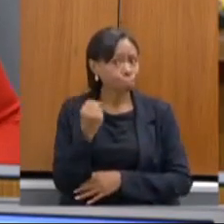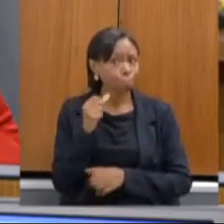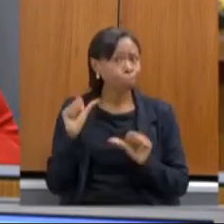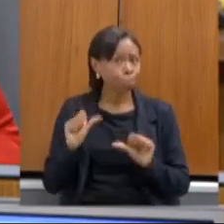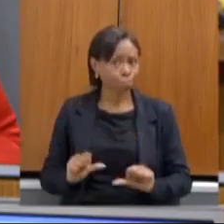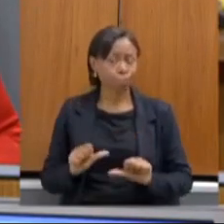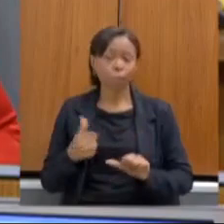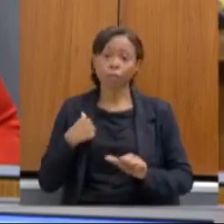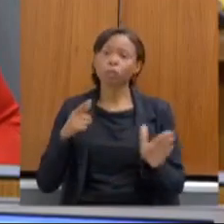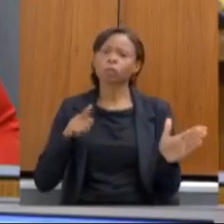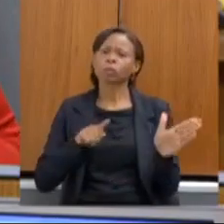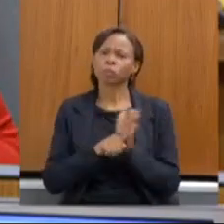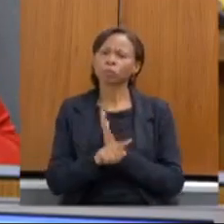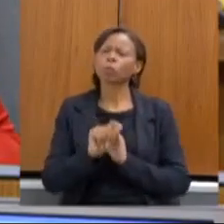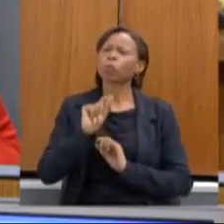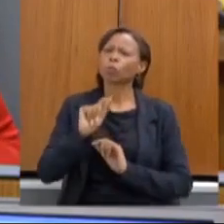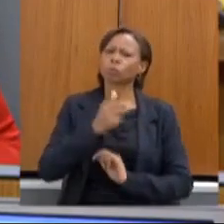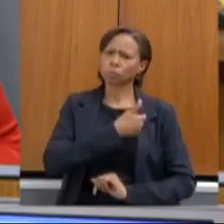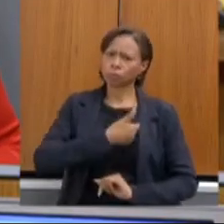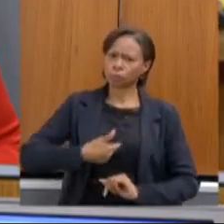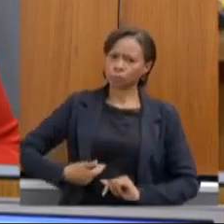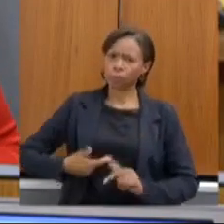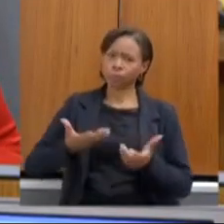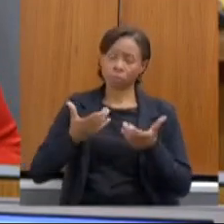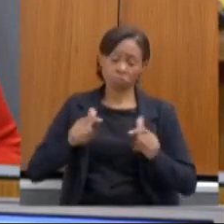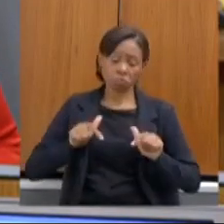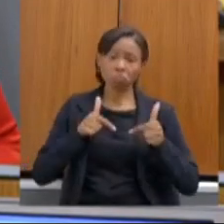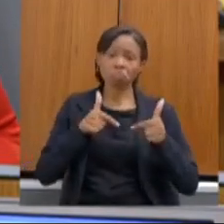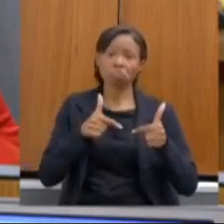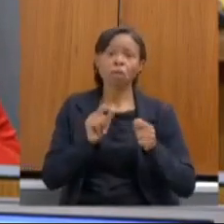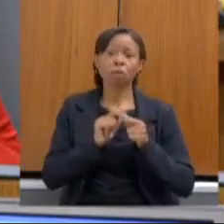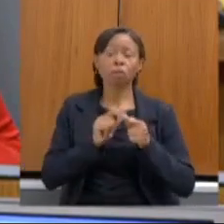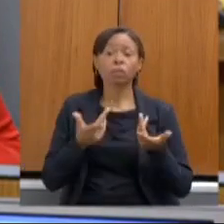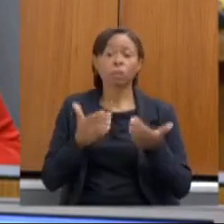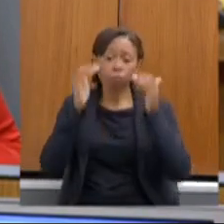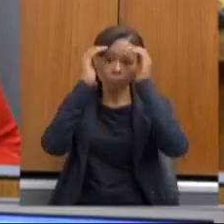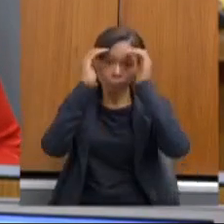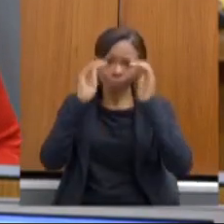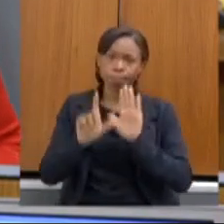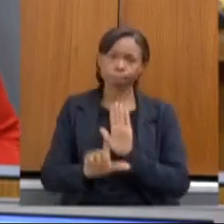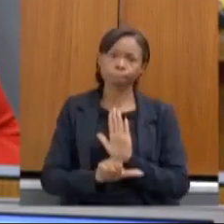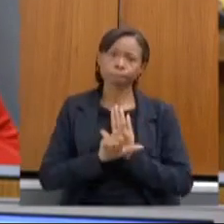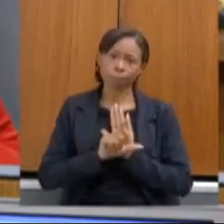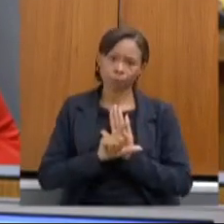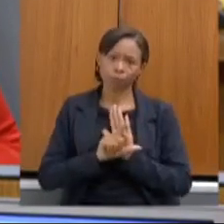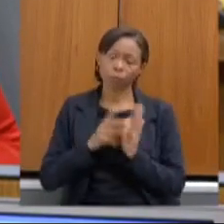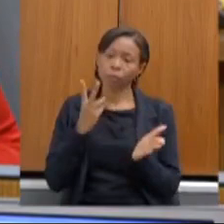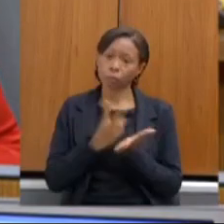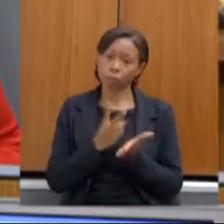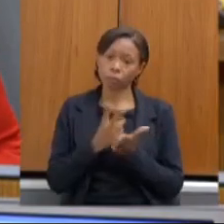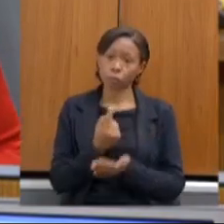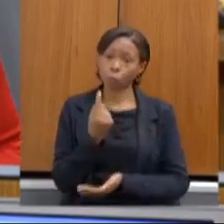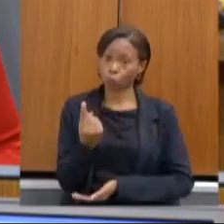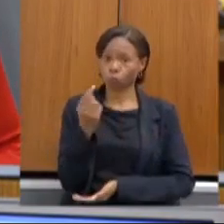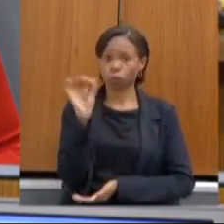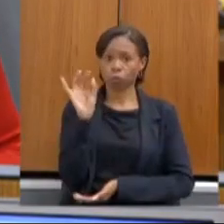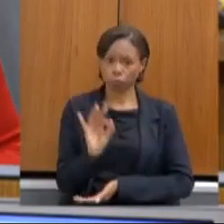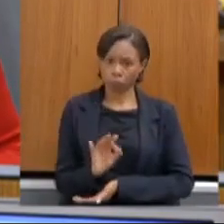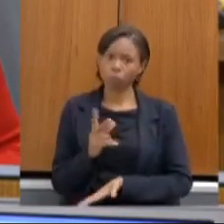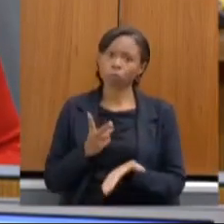pergunta exatamente o que o governo pretende fazer para cumprir a legislação mantendo um por cento